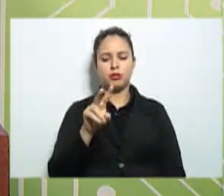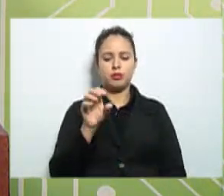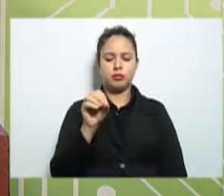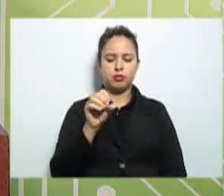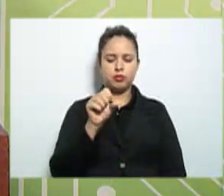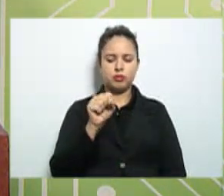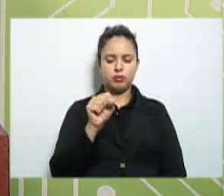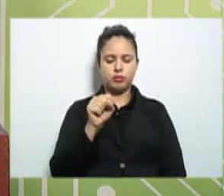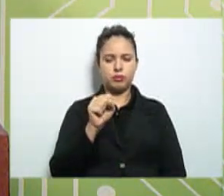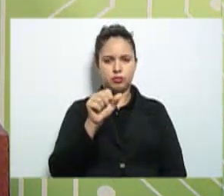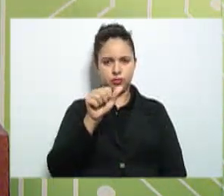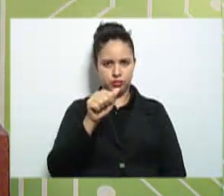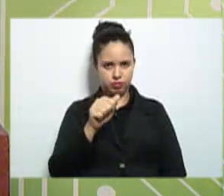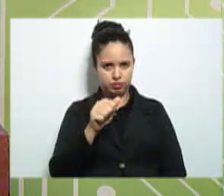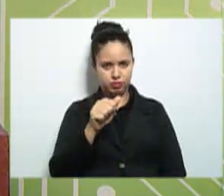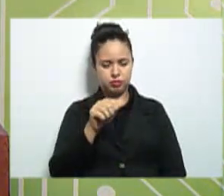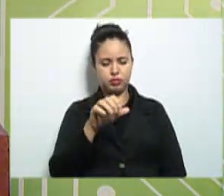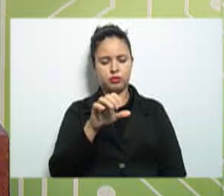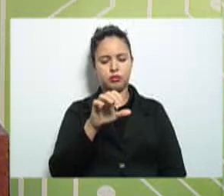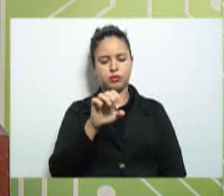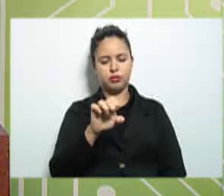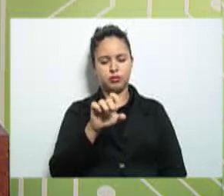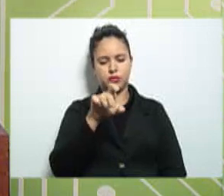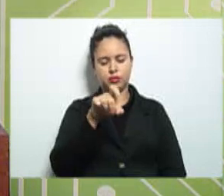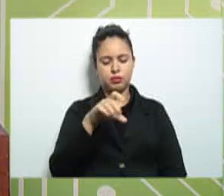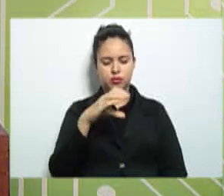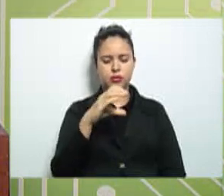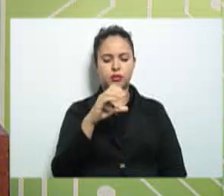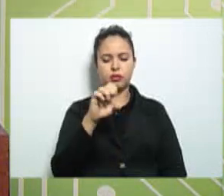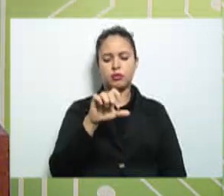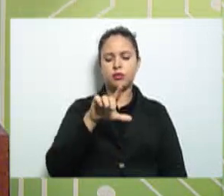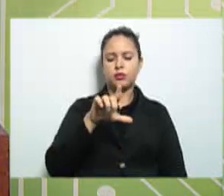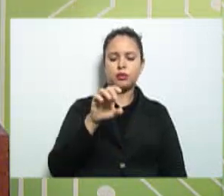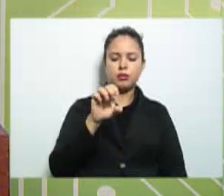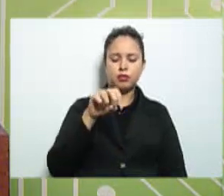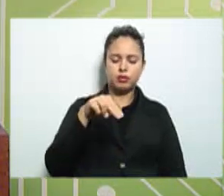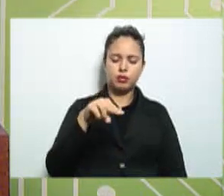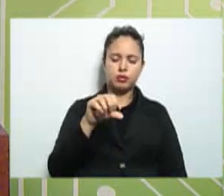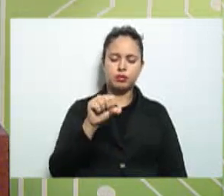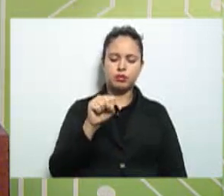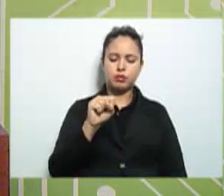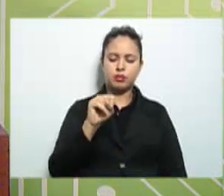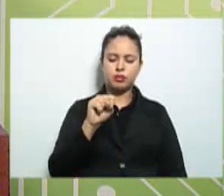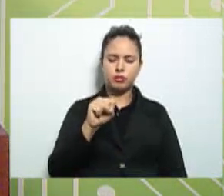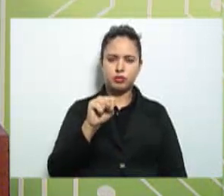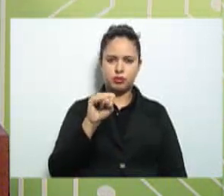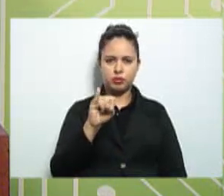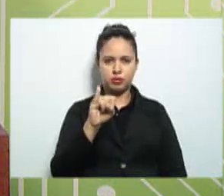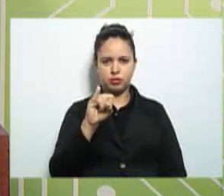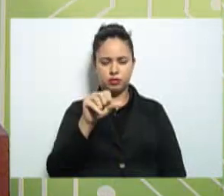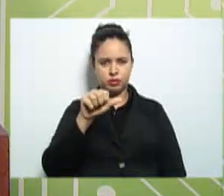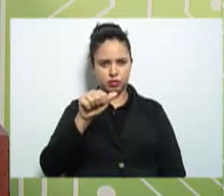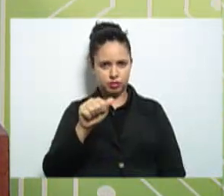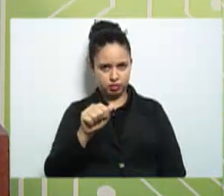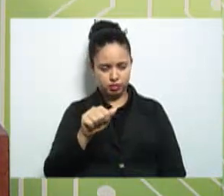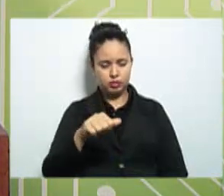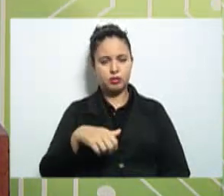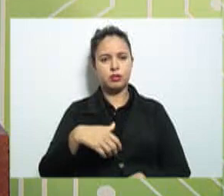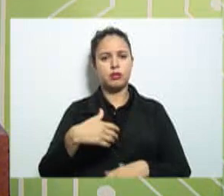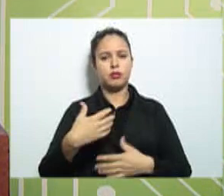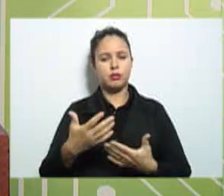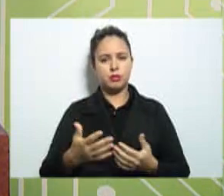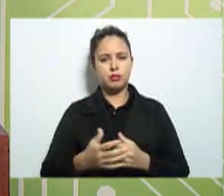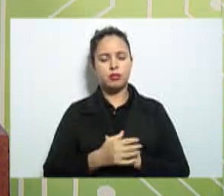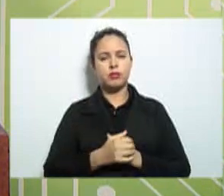Excelência. Senhor deputado, convidamos Vossa Excelência para a aula inaugural da escola tal, tá?